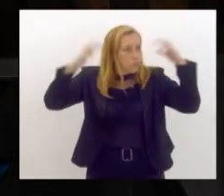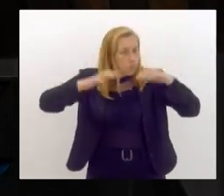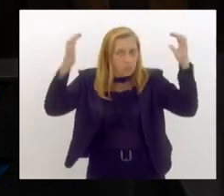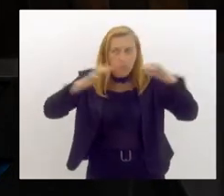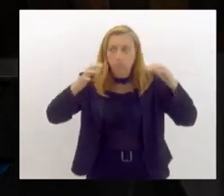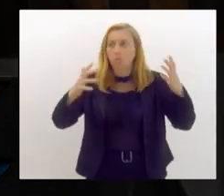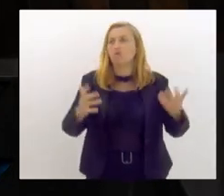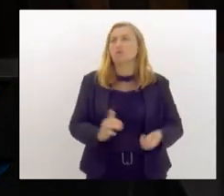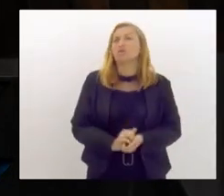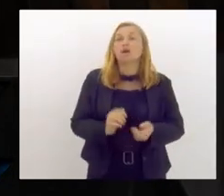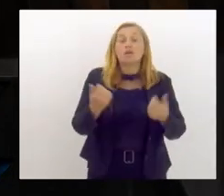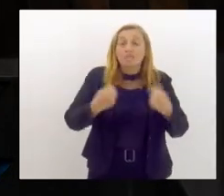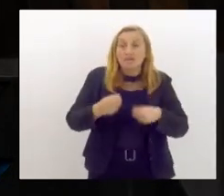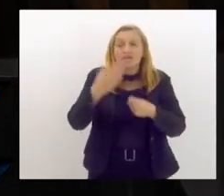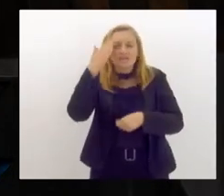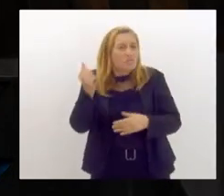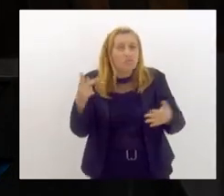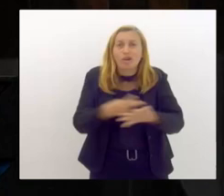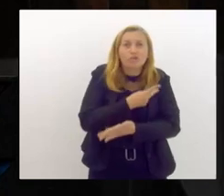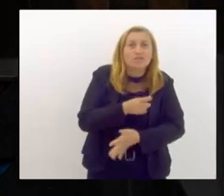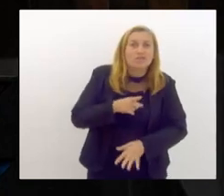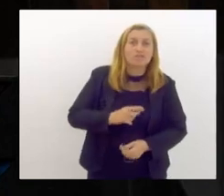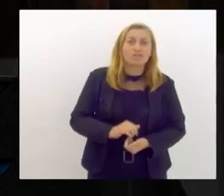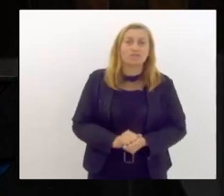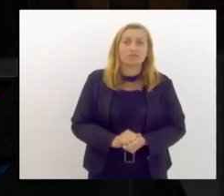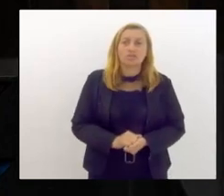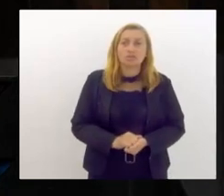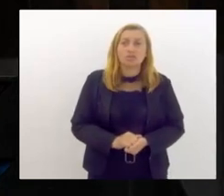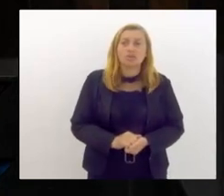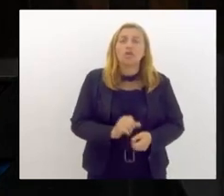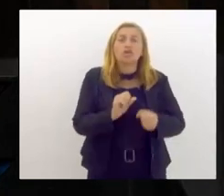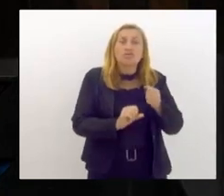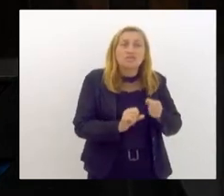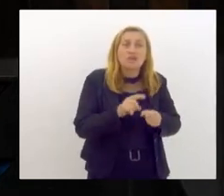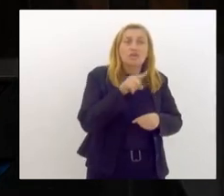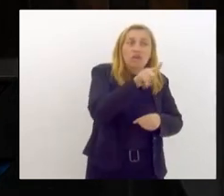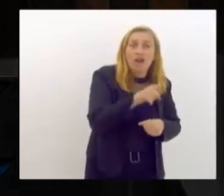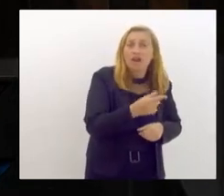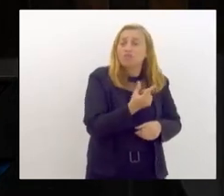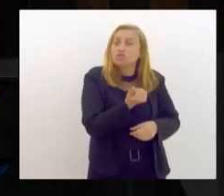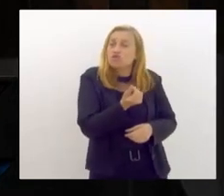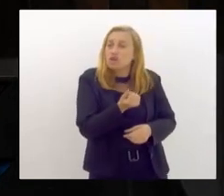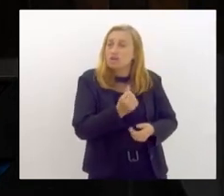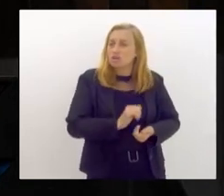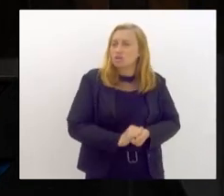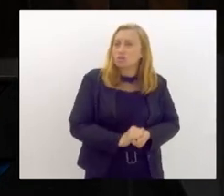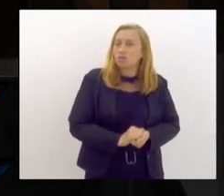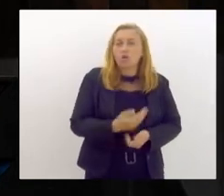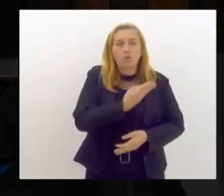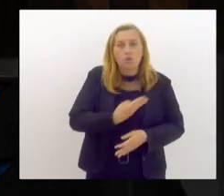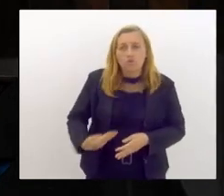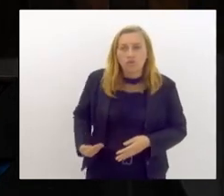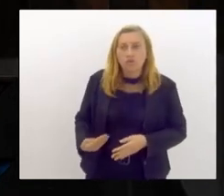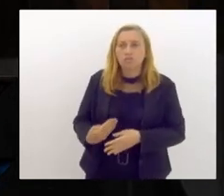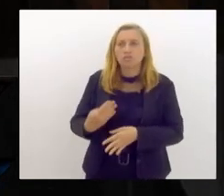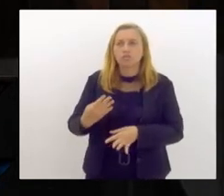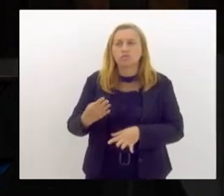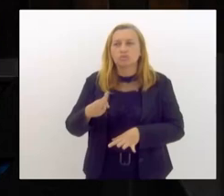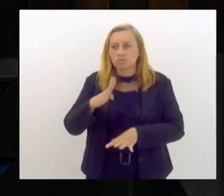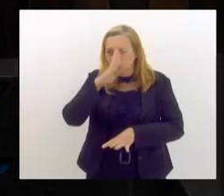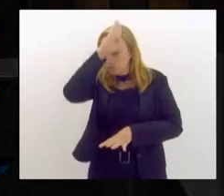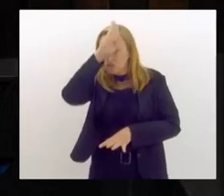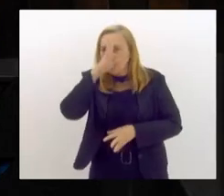d'água. A gente precisa saber o que está acontecendo, o que foi feito com o nosso recurso. O governo Bolsonaro imediatamente